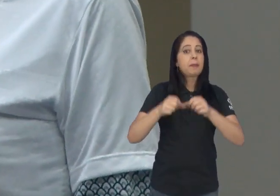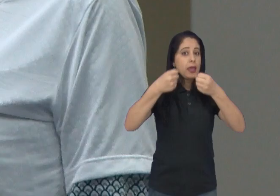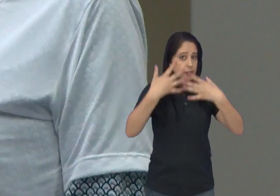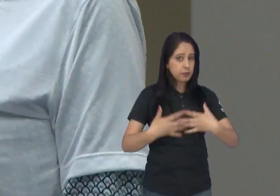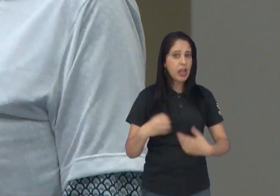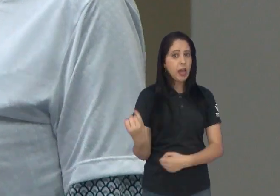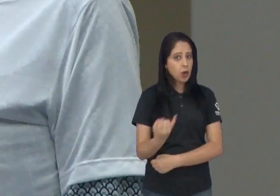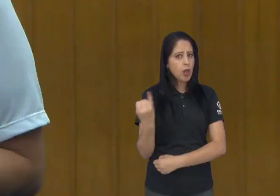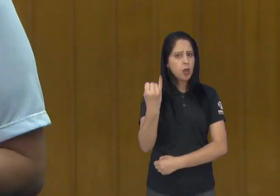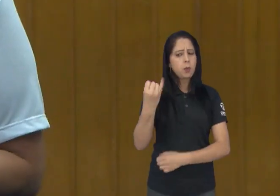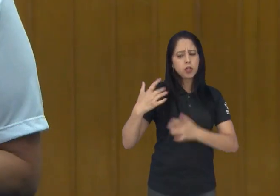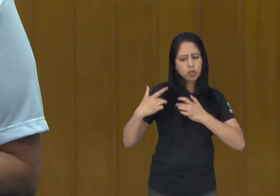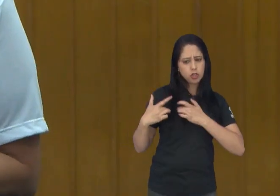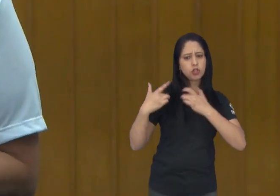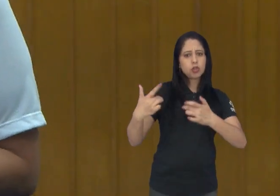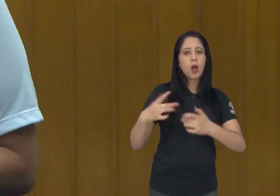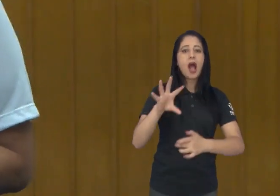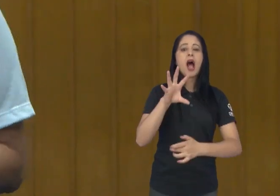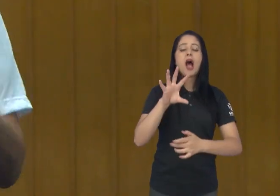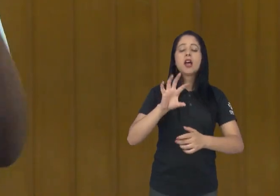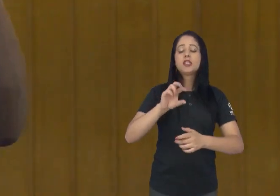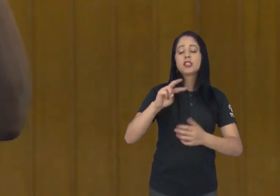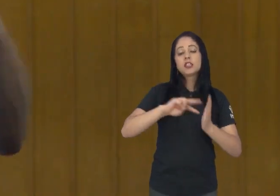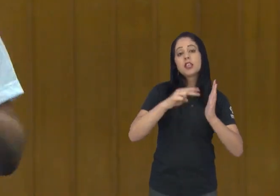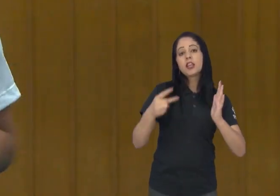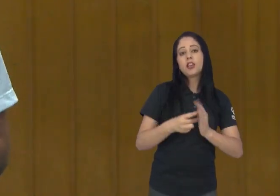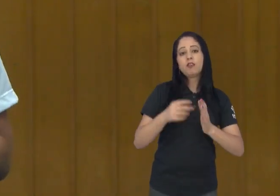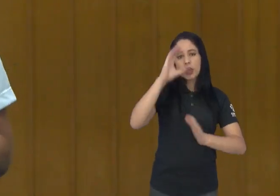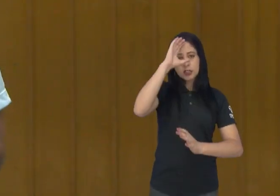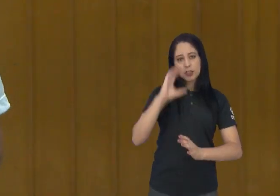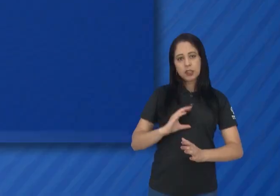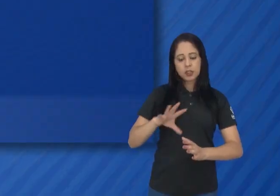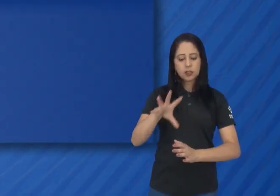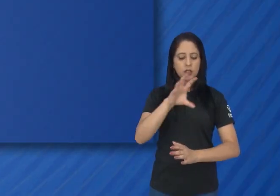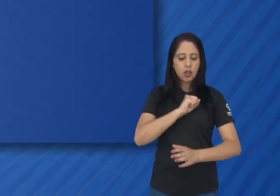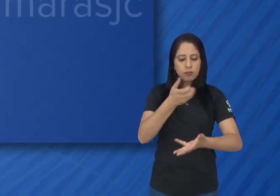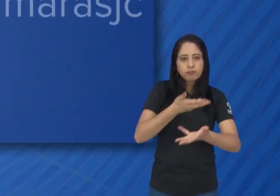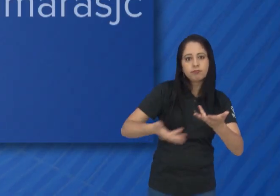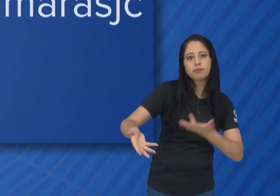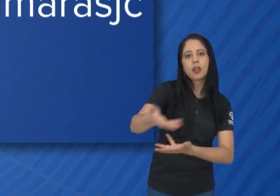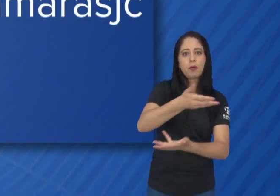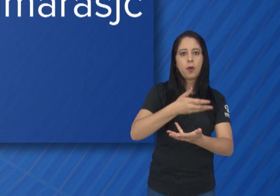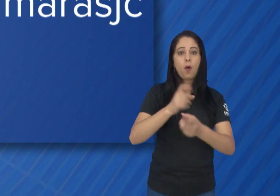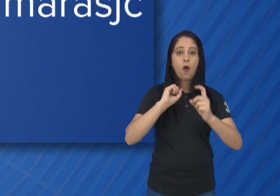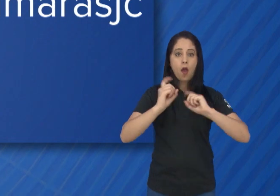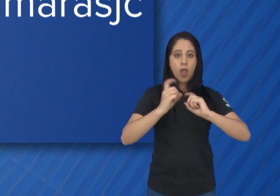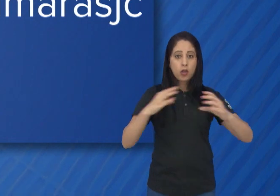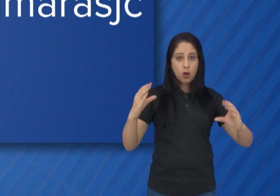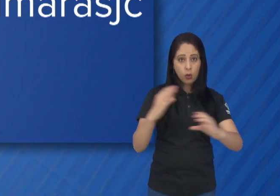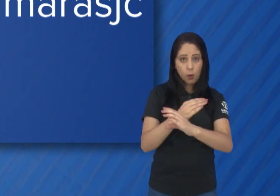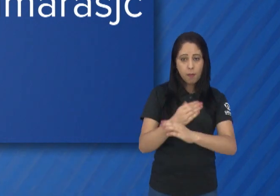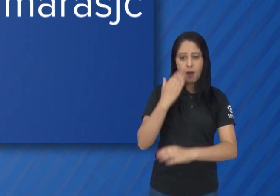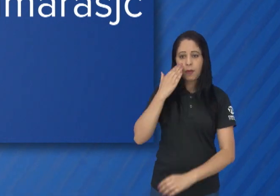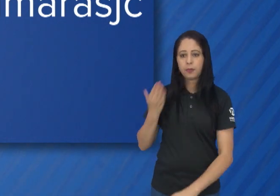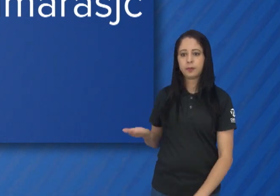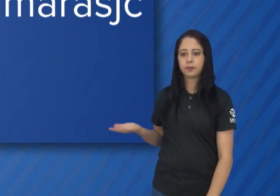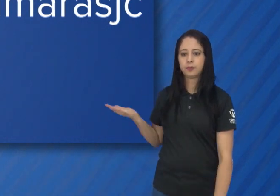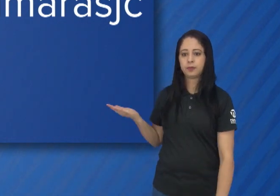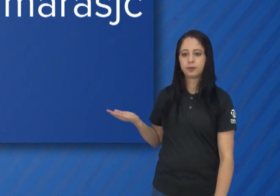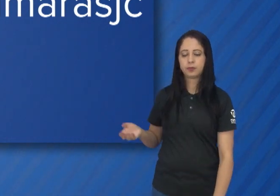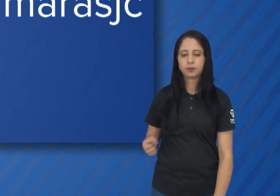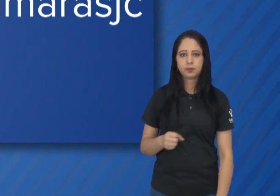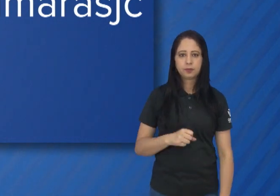ser um doador como ato de cidadania e amor ao próximo. A sessão na íntegra você confere no nosso canal